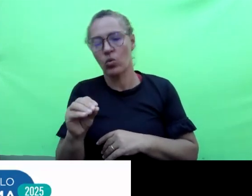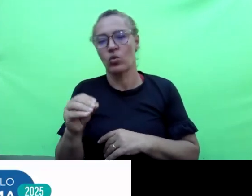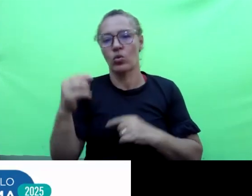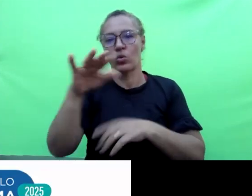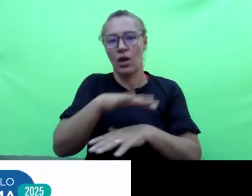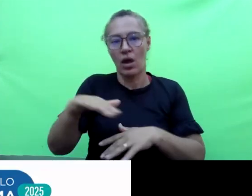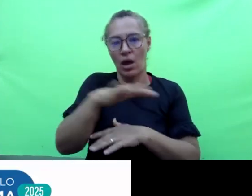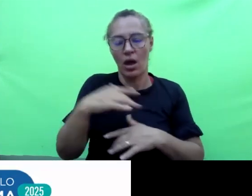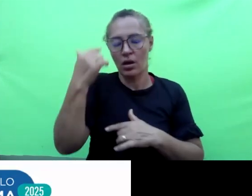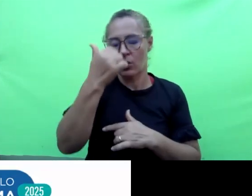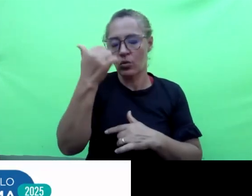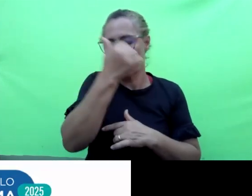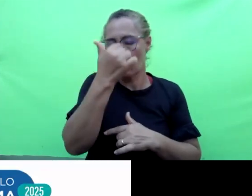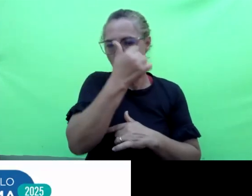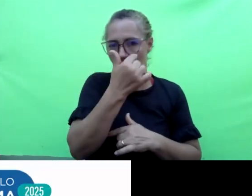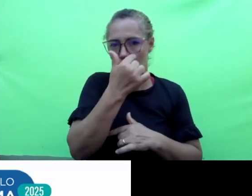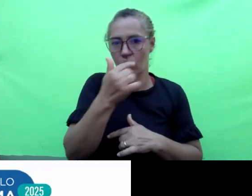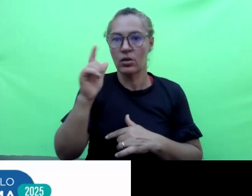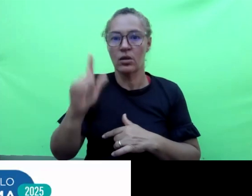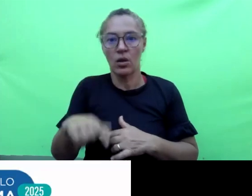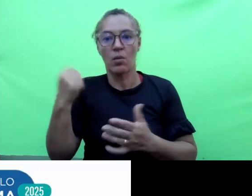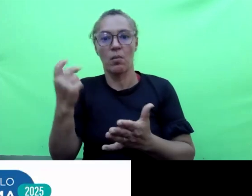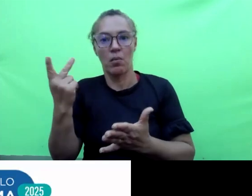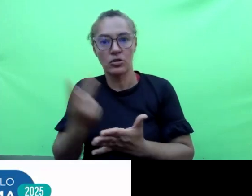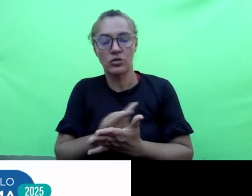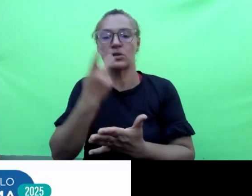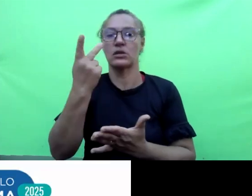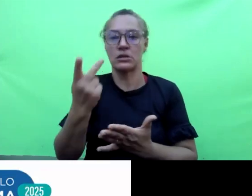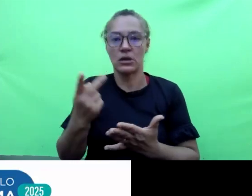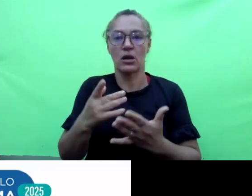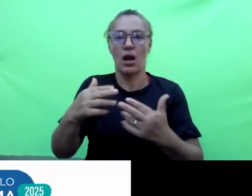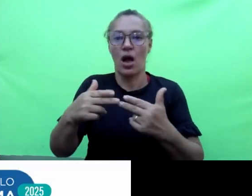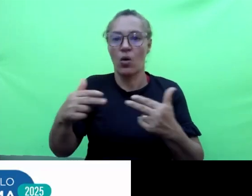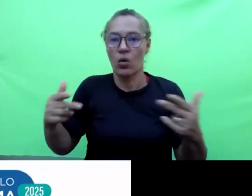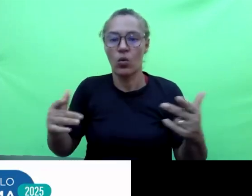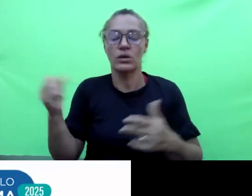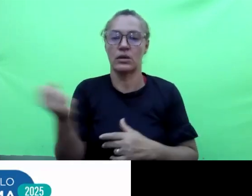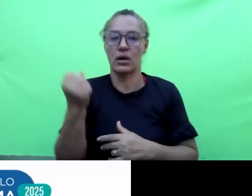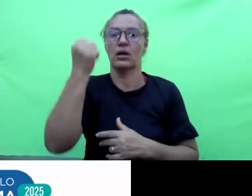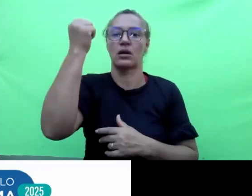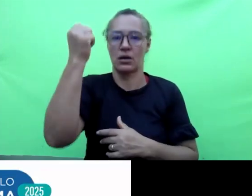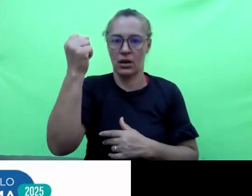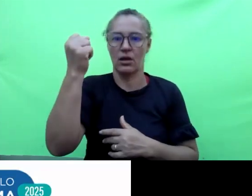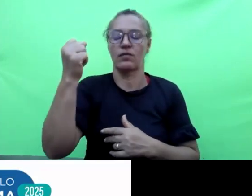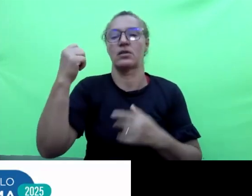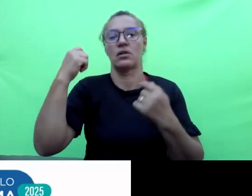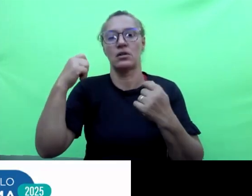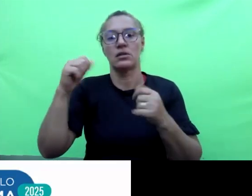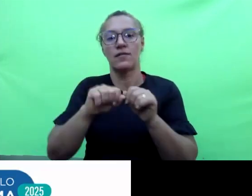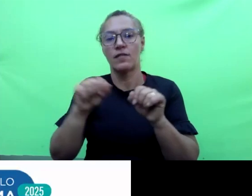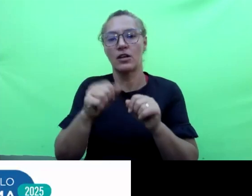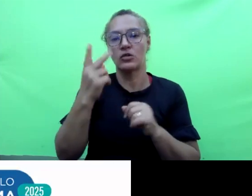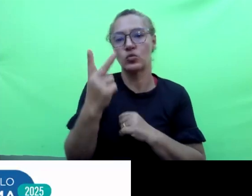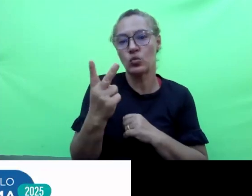O que para um paciente com glaucoma é uma situação muito ruim, especialmente se ele faz isso com 2, 3 vezes por semana,